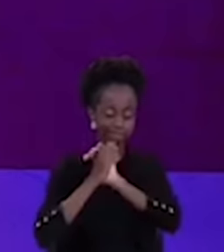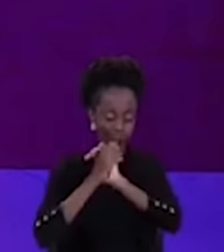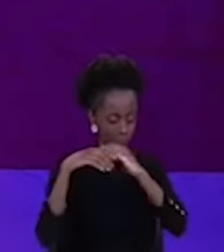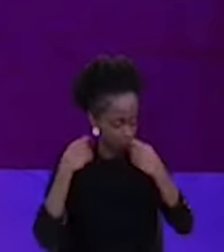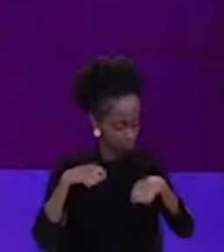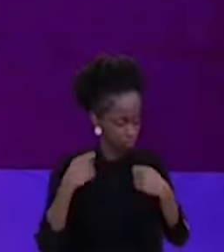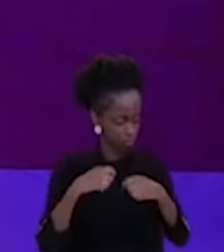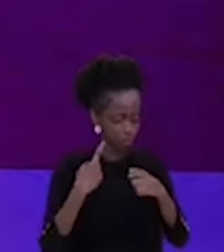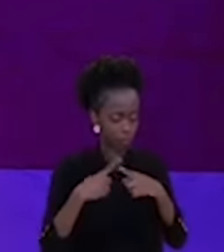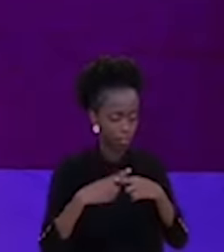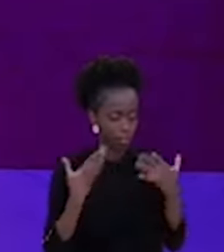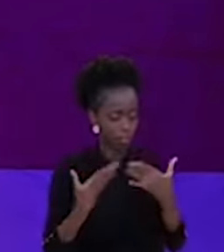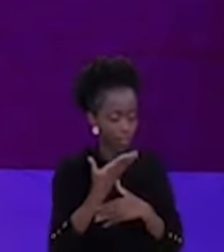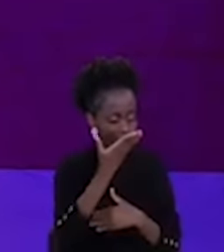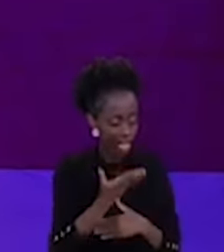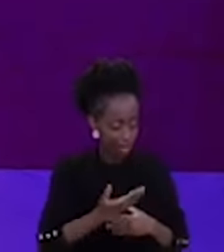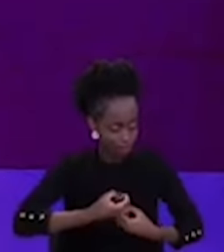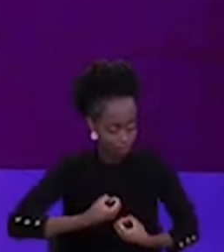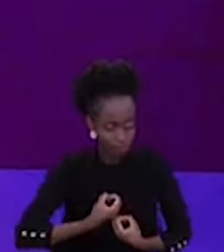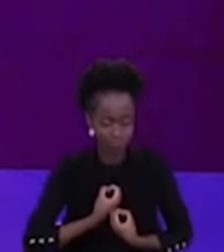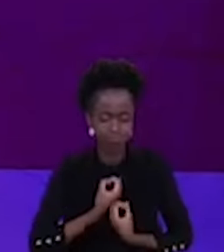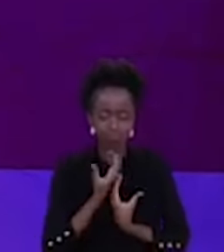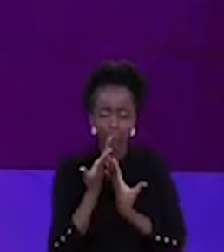porque agora a noiva está se declarando.